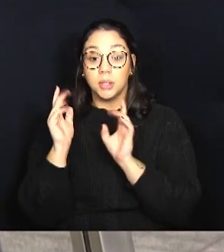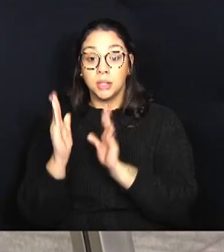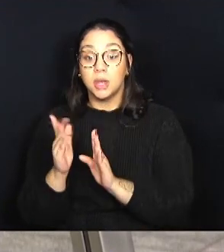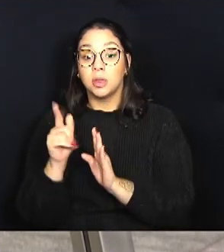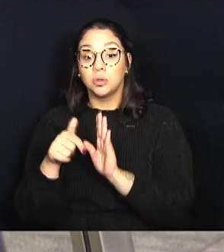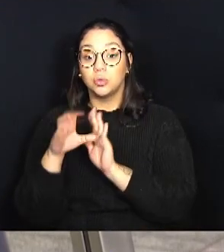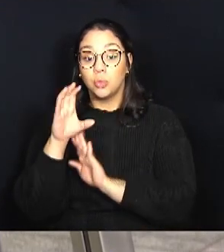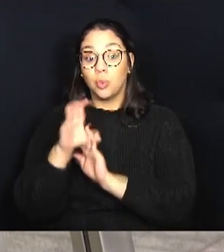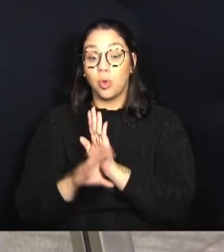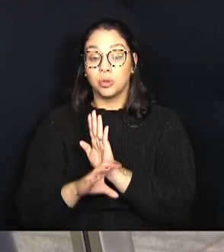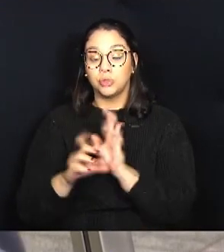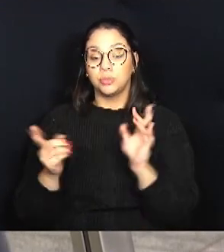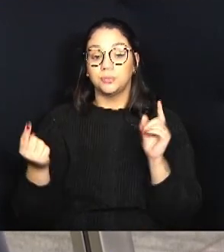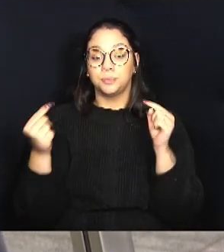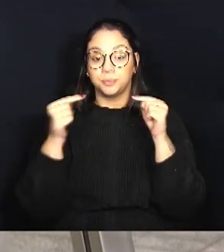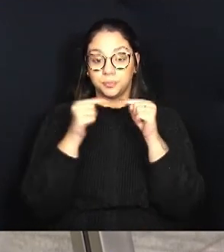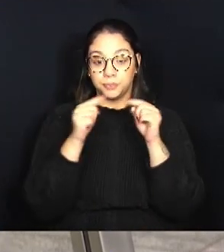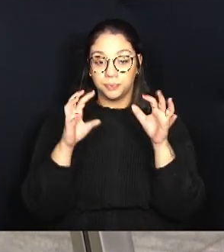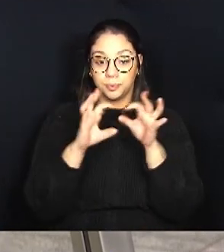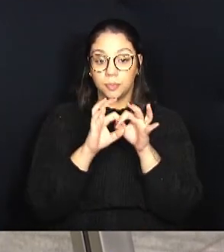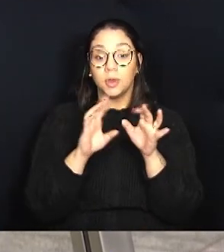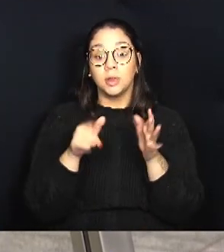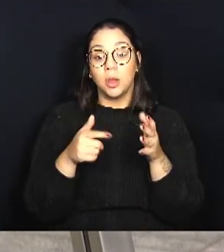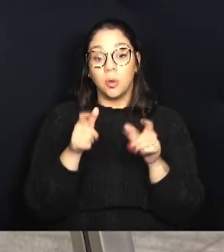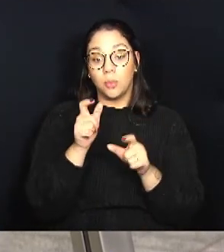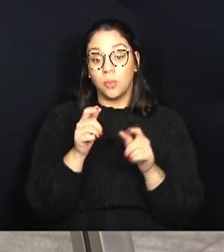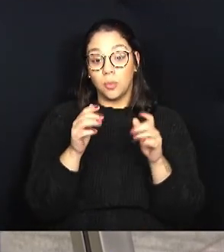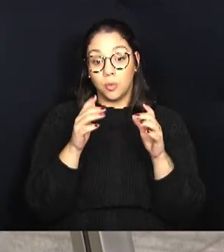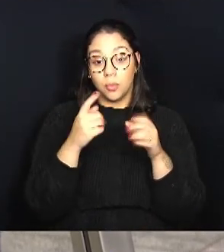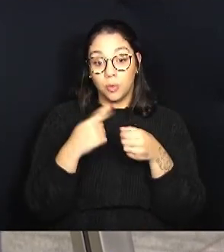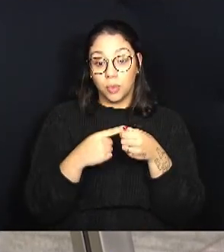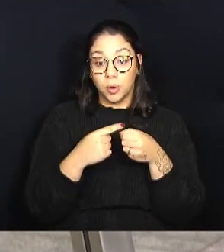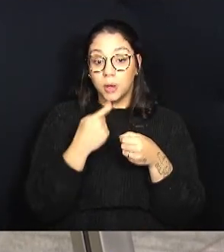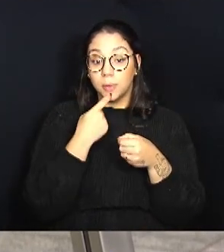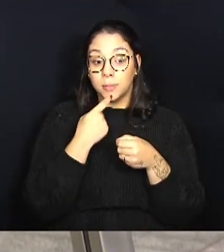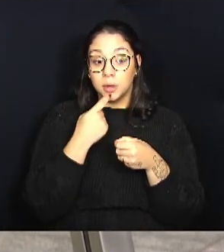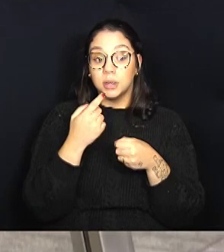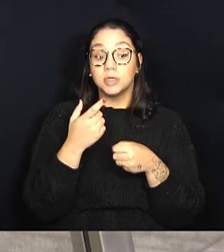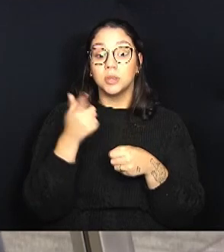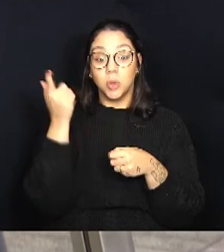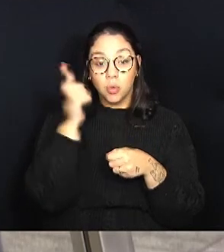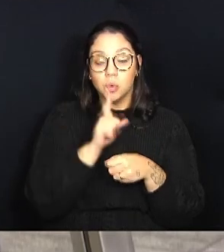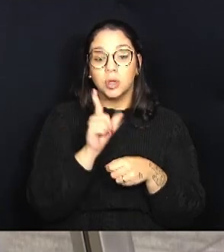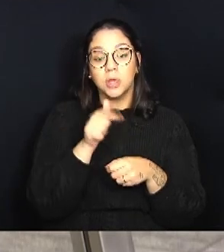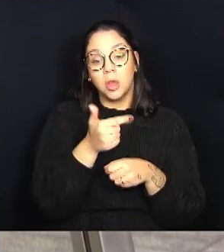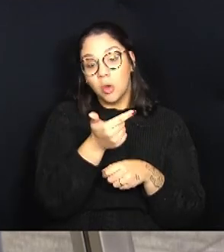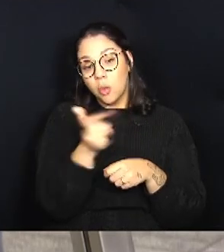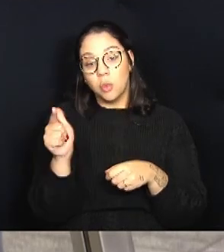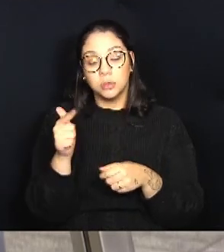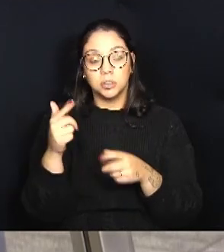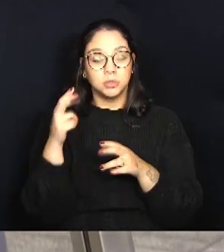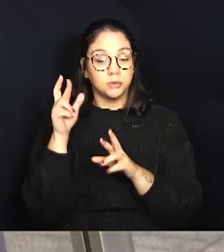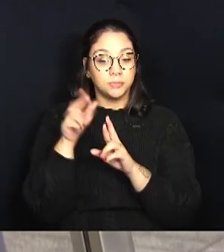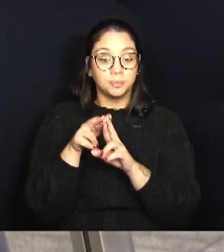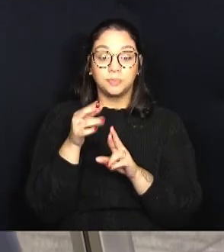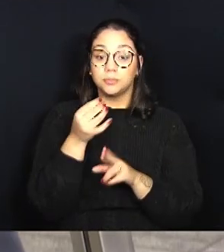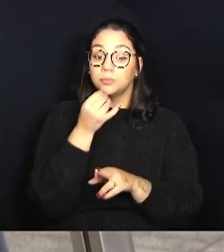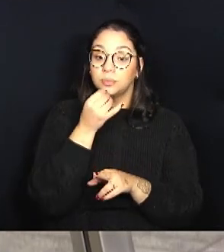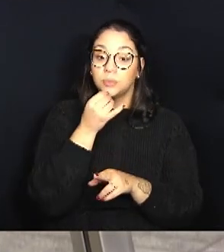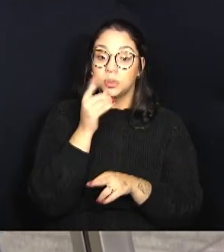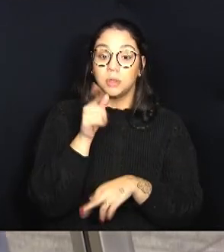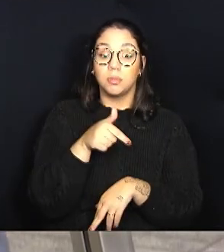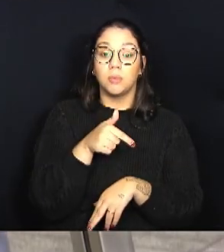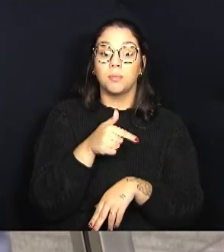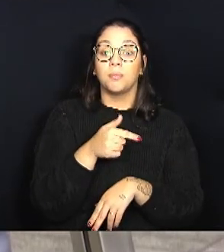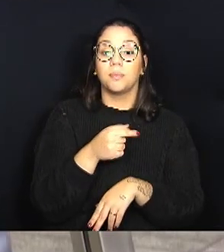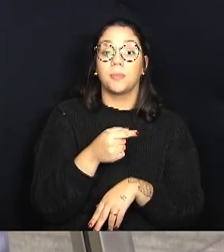E com isso também o município de Campinas ganha, porque a gente passa a usar outras moedas de referência, como a unidade fiscal de referência